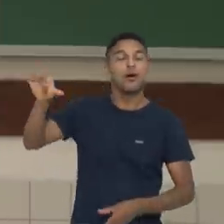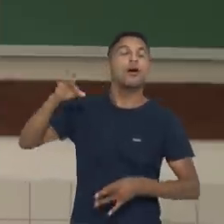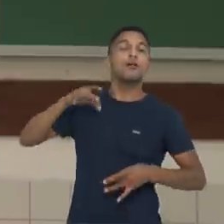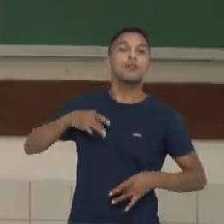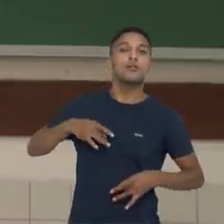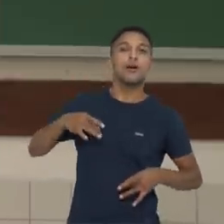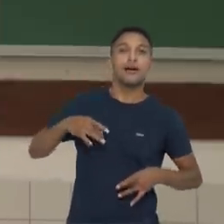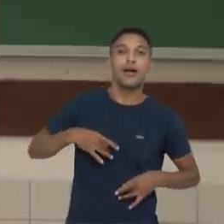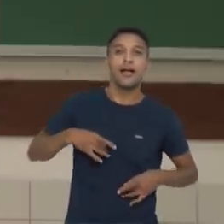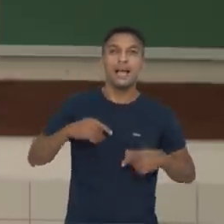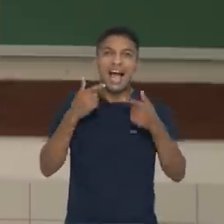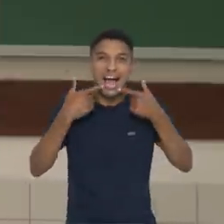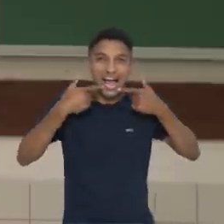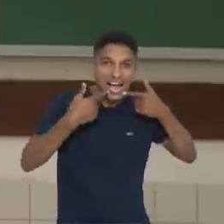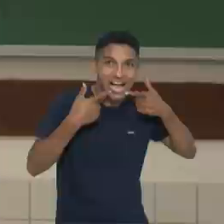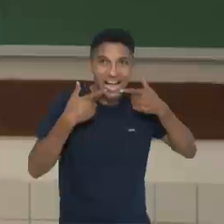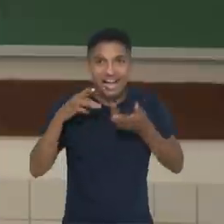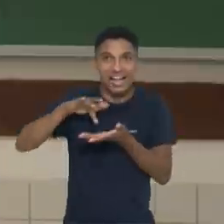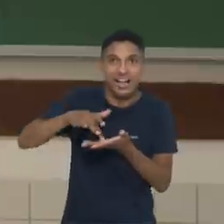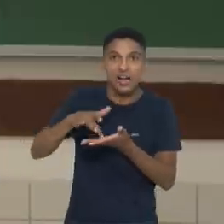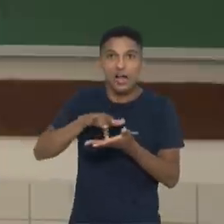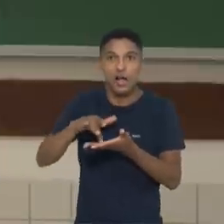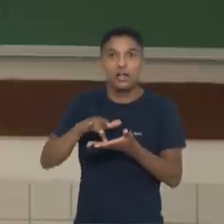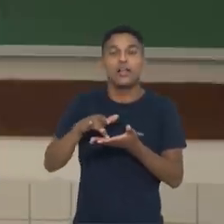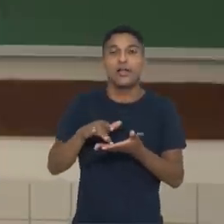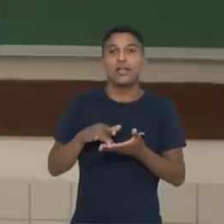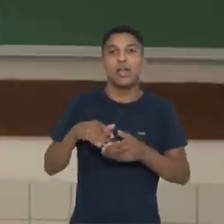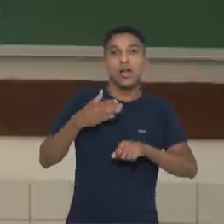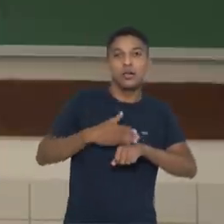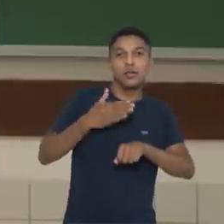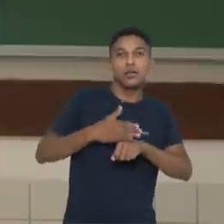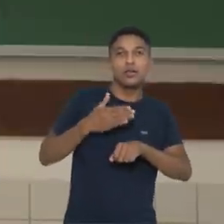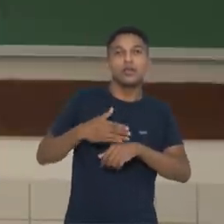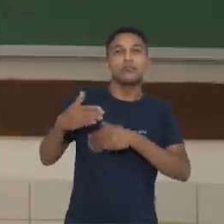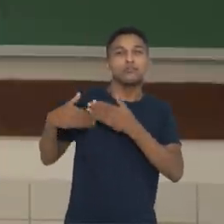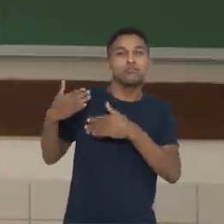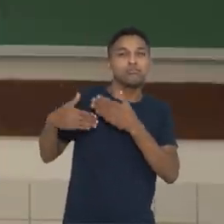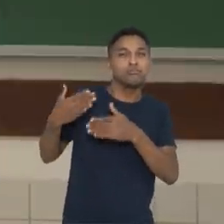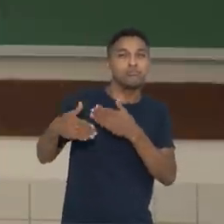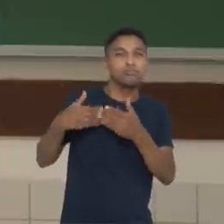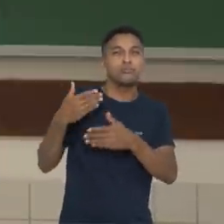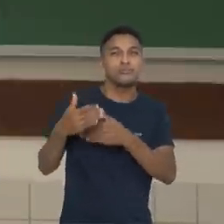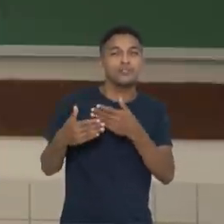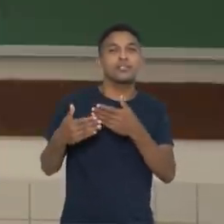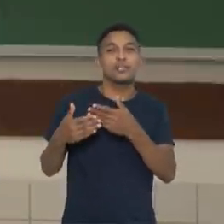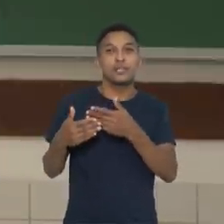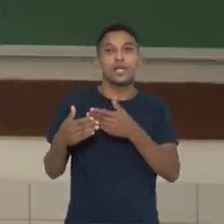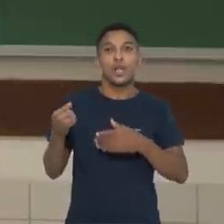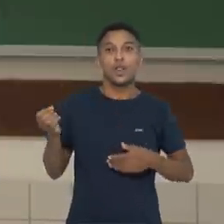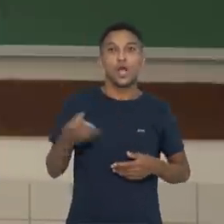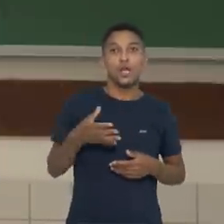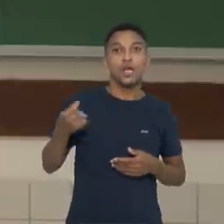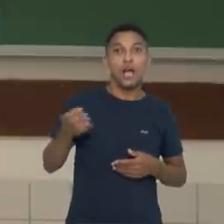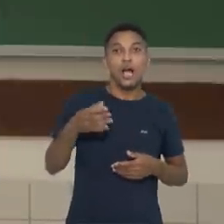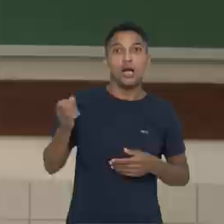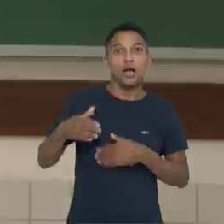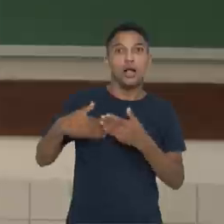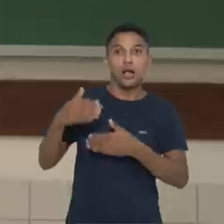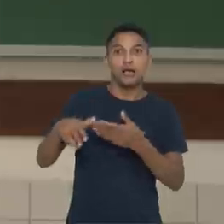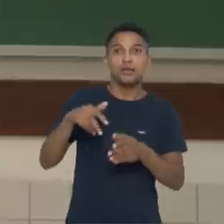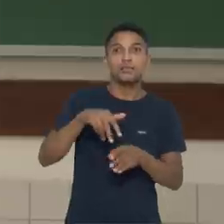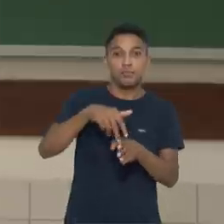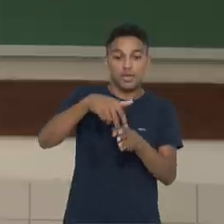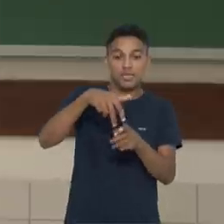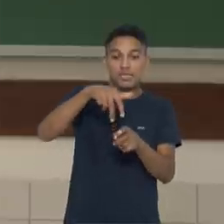ele durante o seu processo de vida. Assim como quem faz malabarismo vai criando, né, novas possibilidades, o equilibrista a mesma coisa,